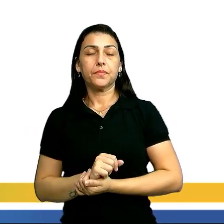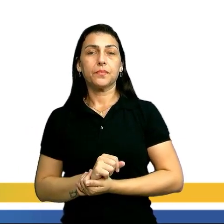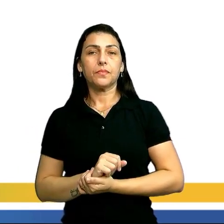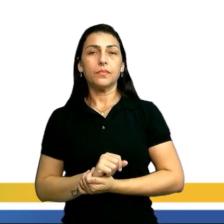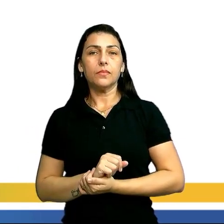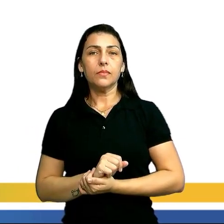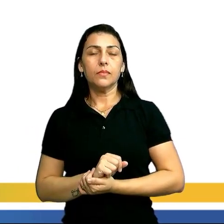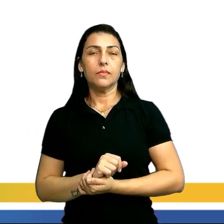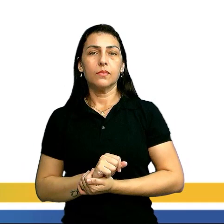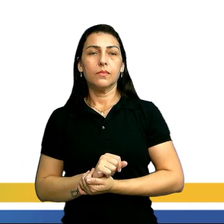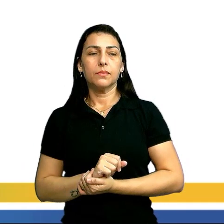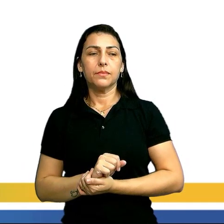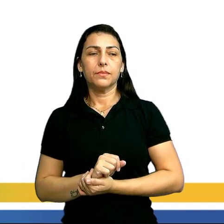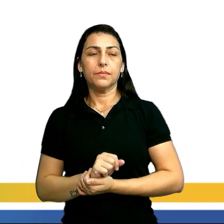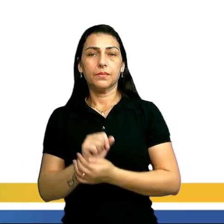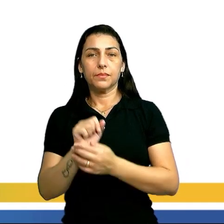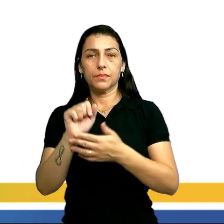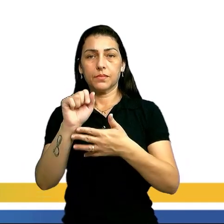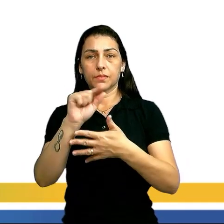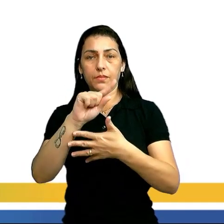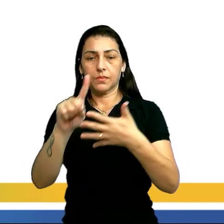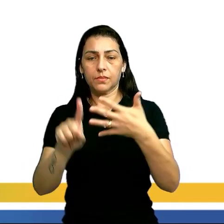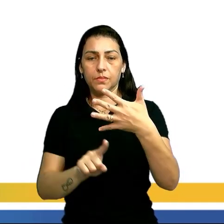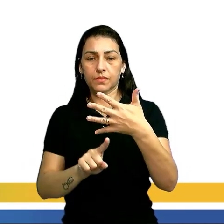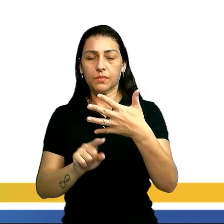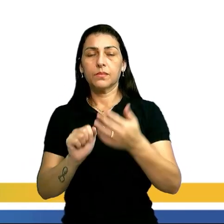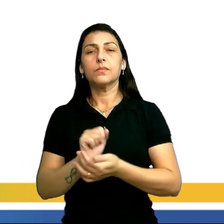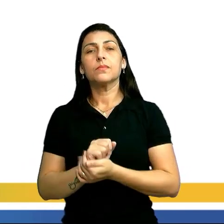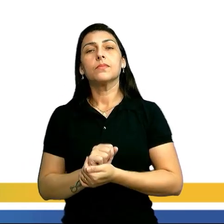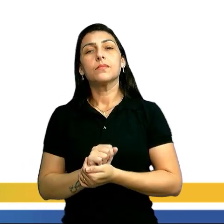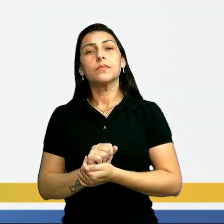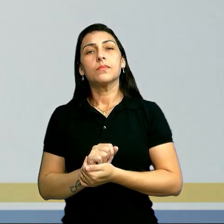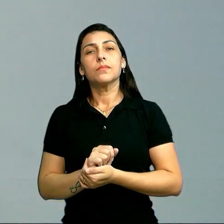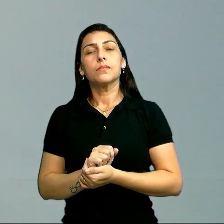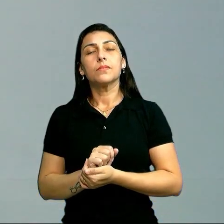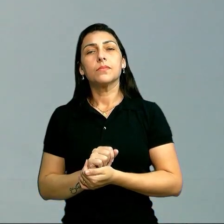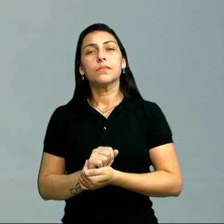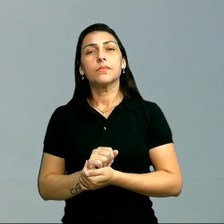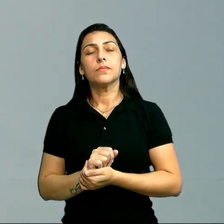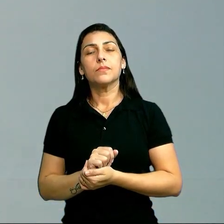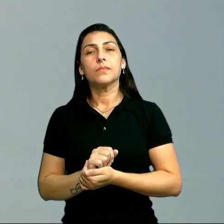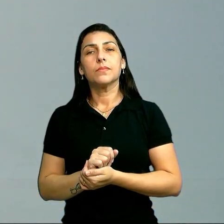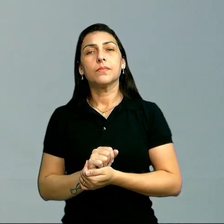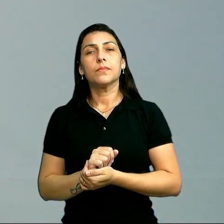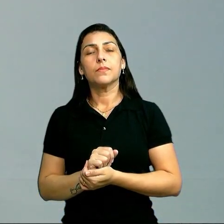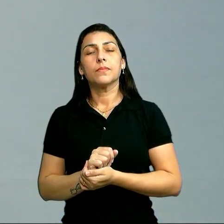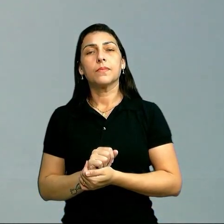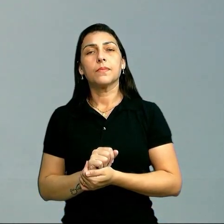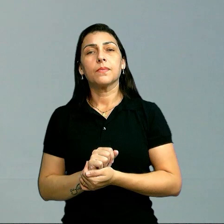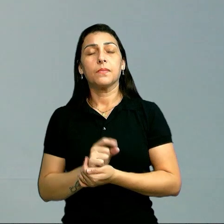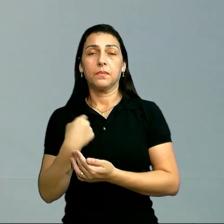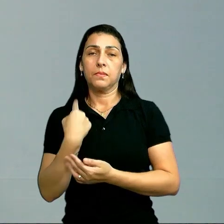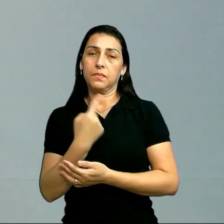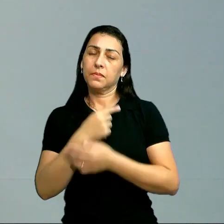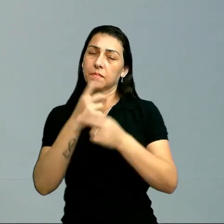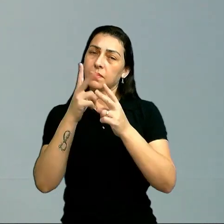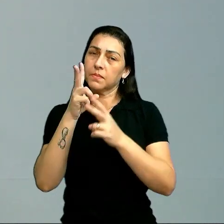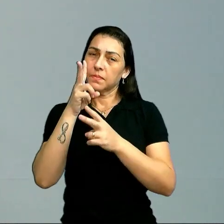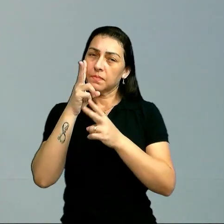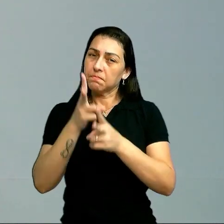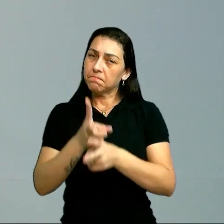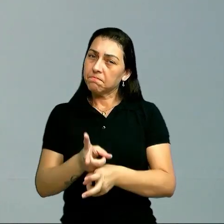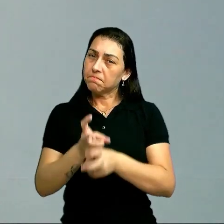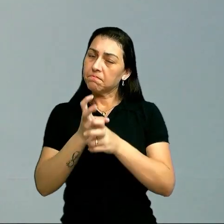Observe aí que nós temos 5 alternativas. Nesse caso, pessoal, a gente vai